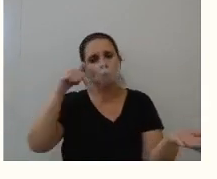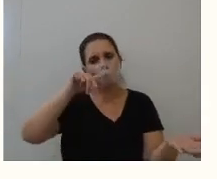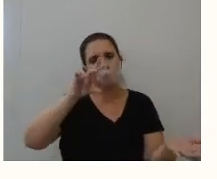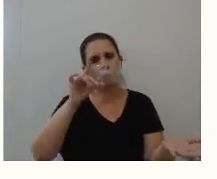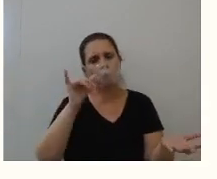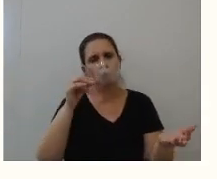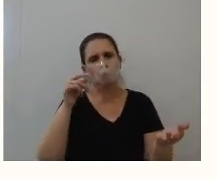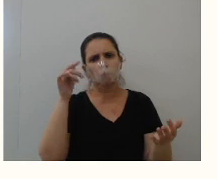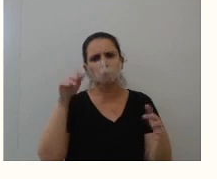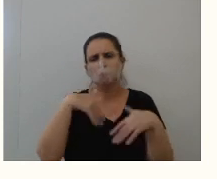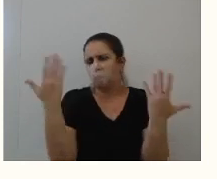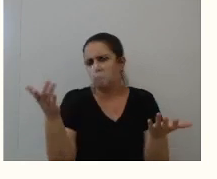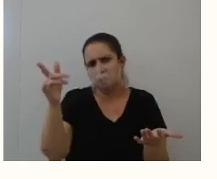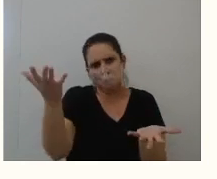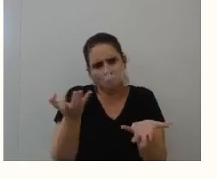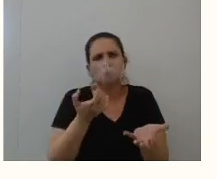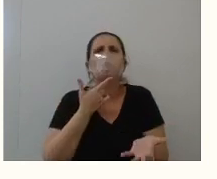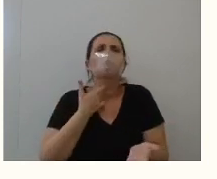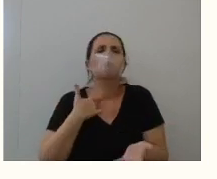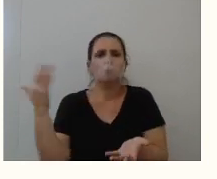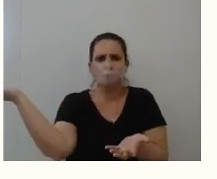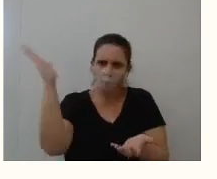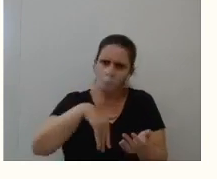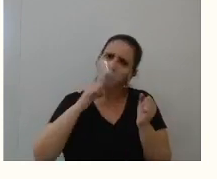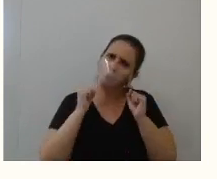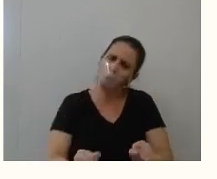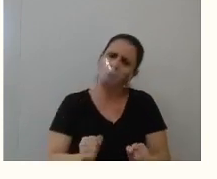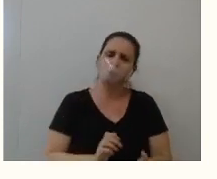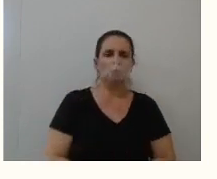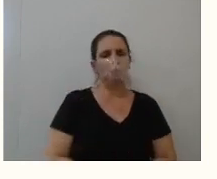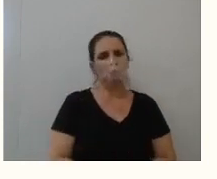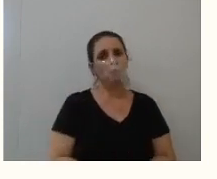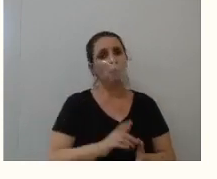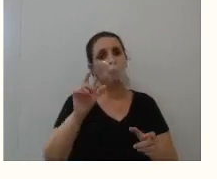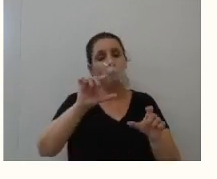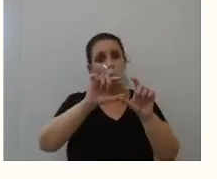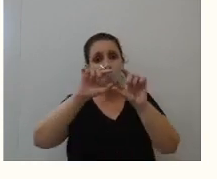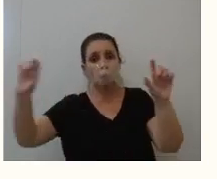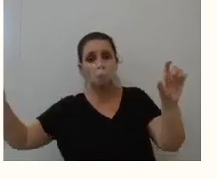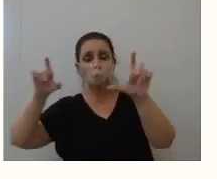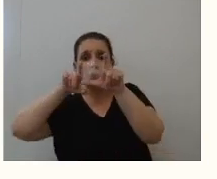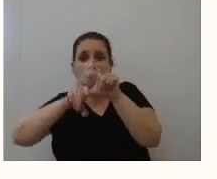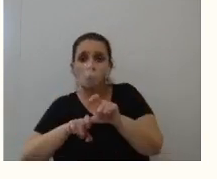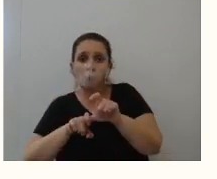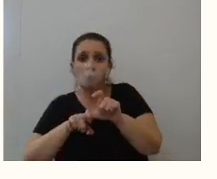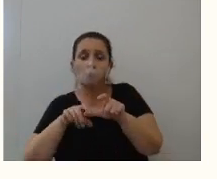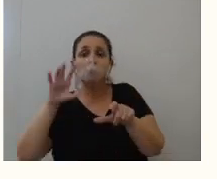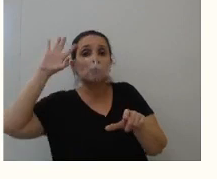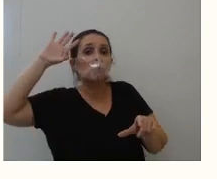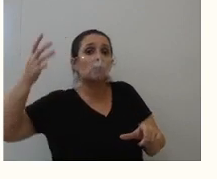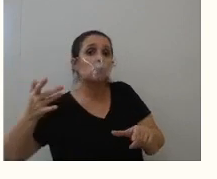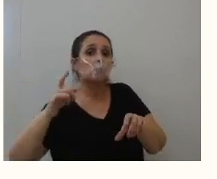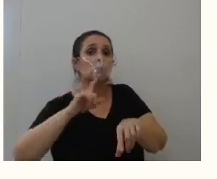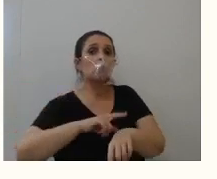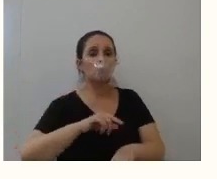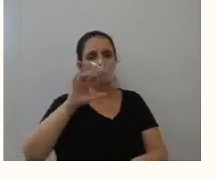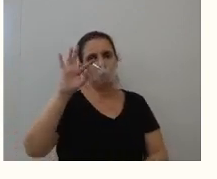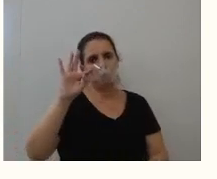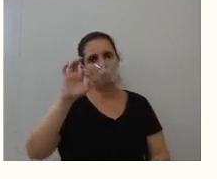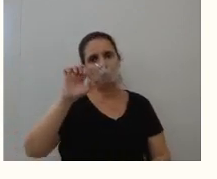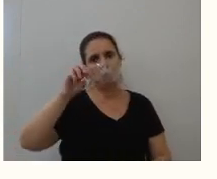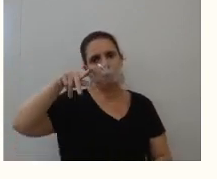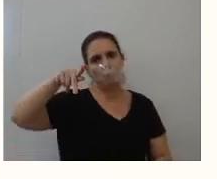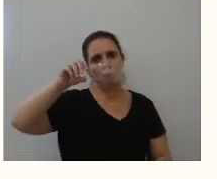quiser. Olha lá, quando você quiser é uma oração subordinada que tem valor temporal,